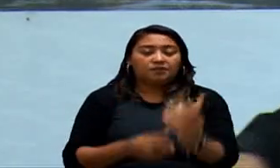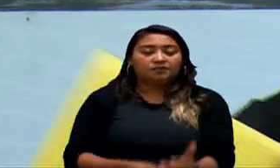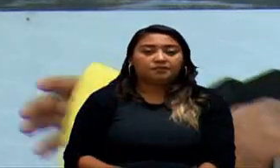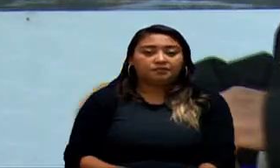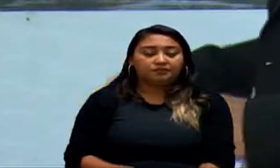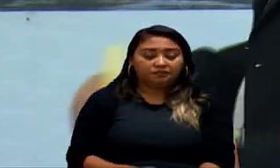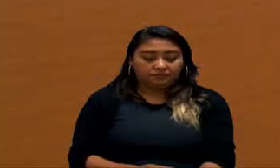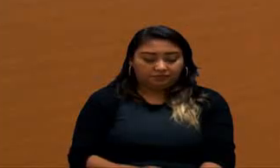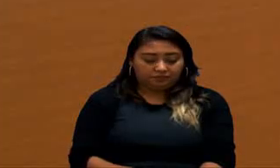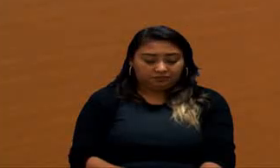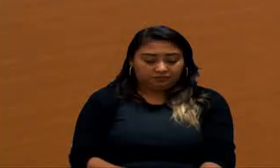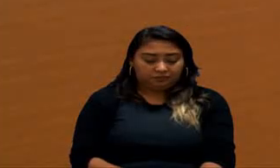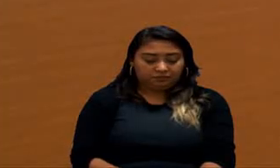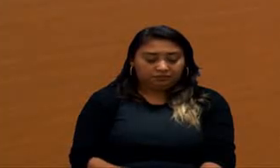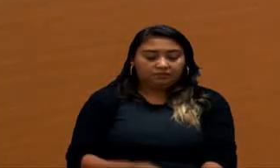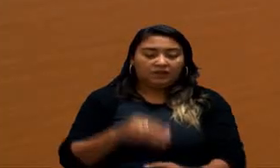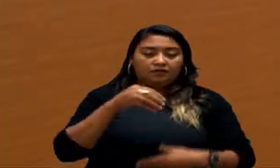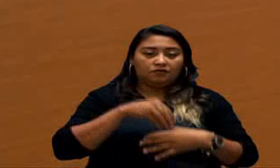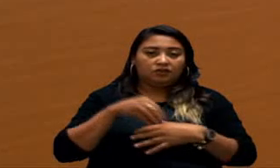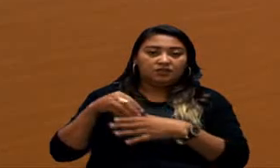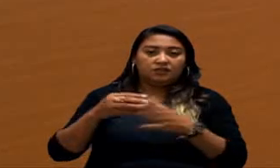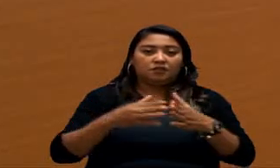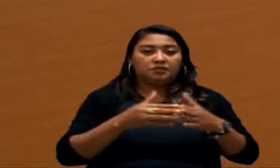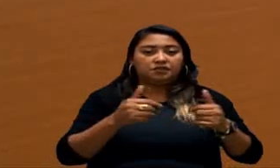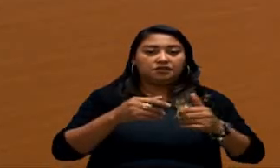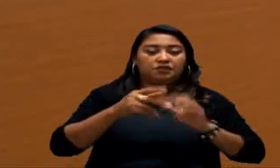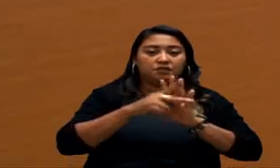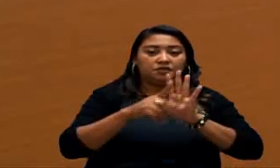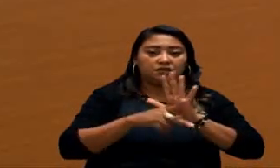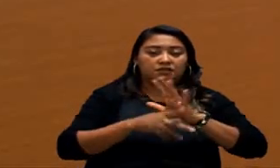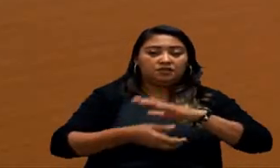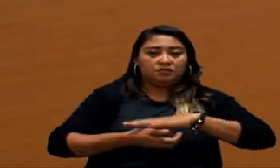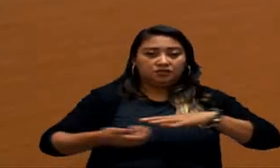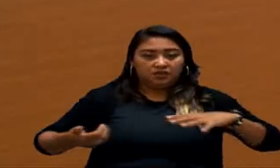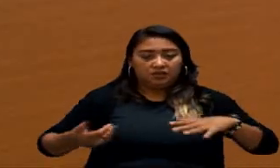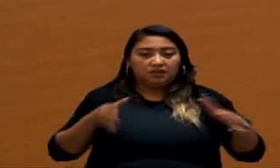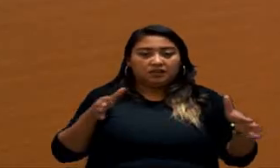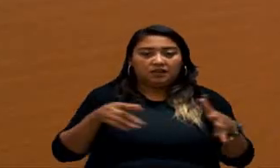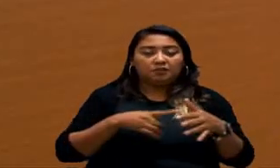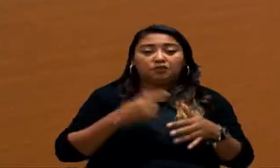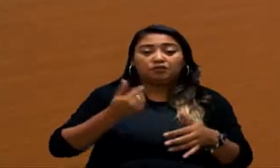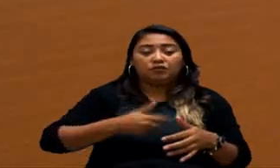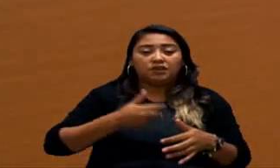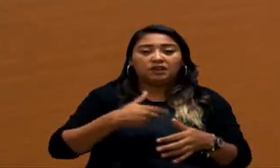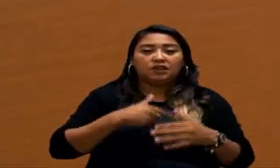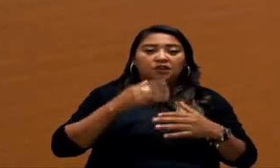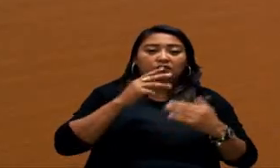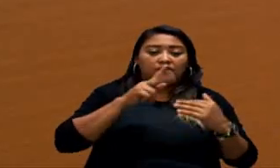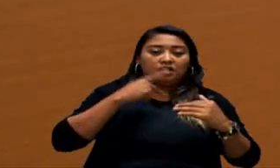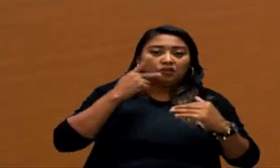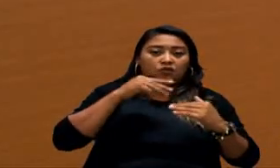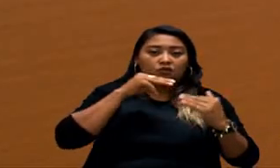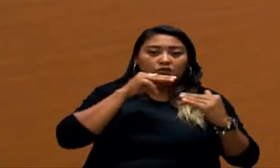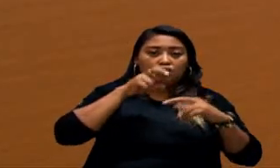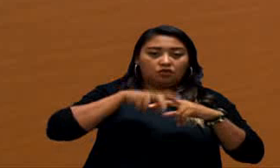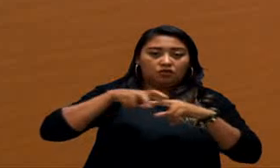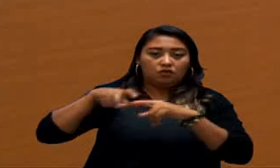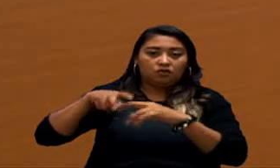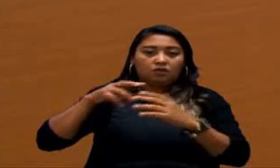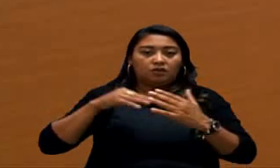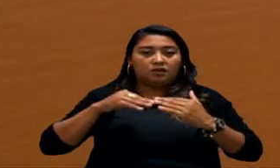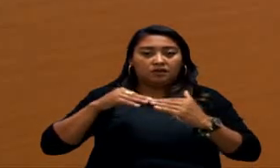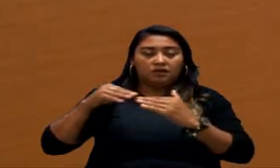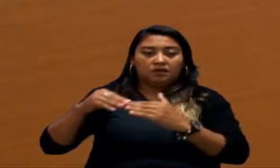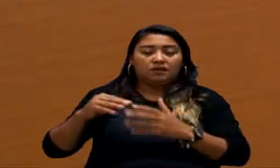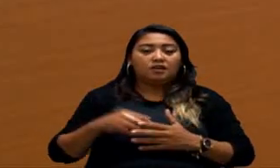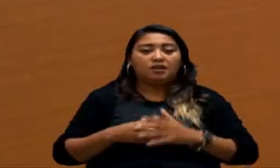Eu coloco em votação o pedido da retirada por tempo indeterminado. Os vereadores concordam, permaneçam como estão. Aprovado